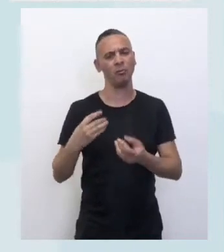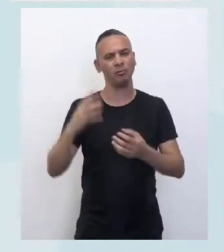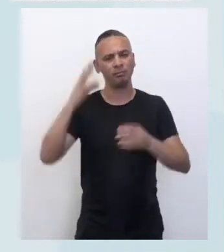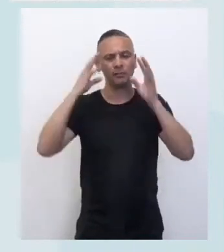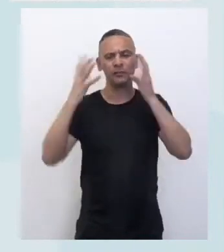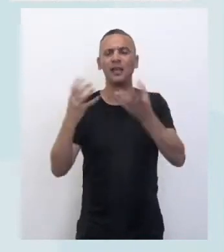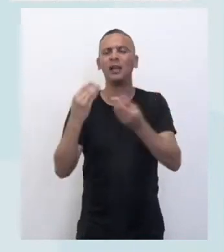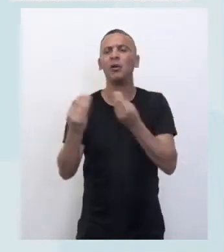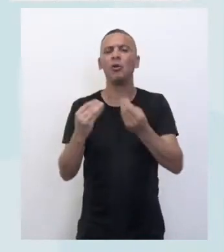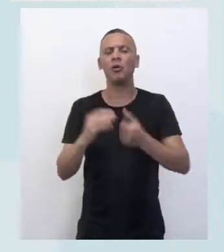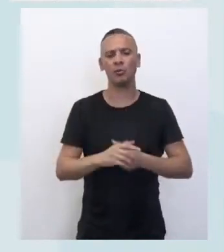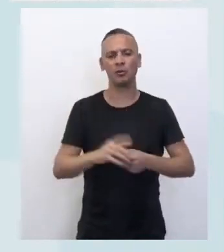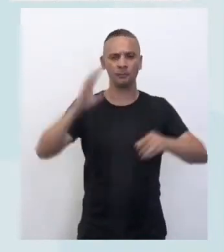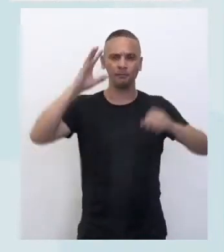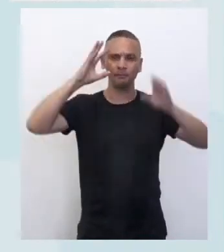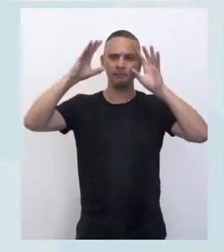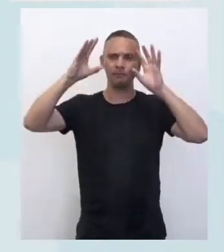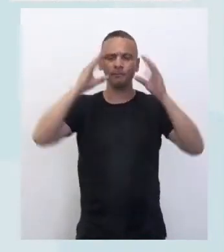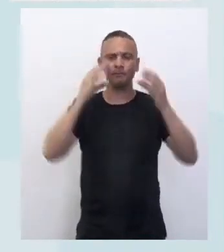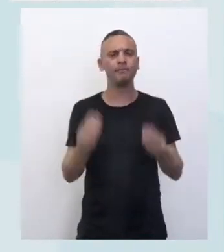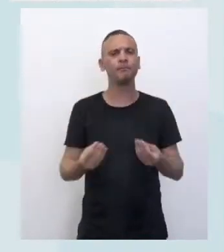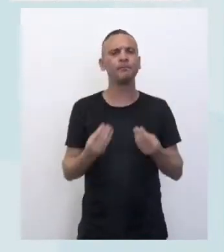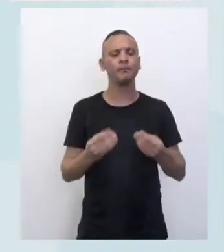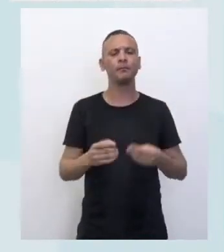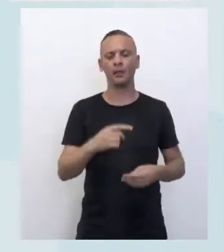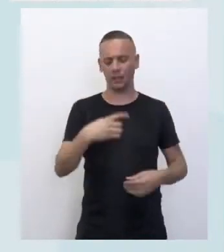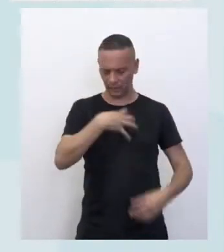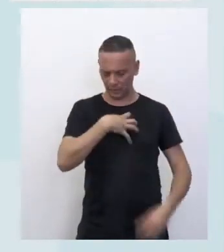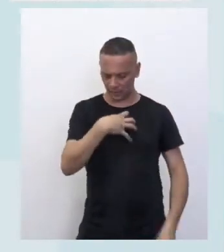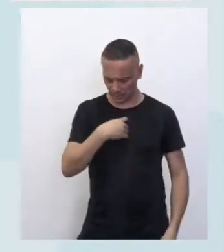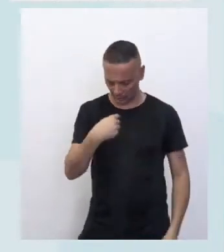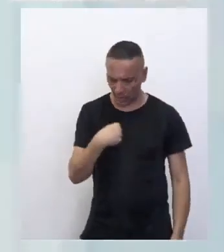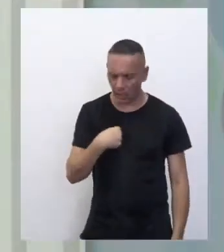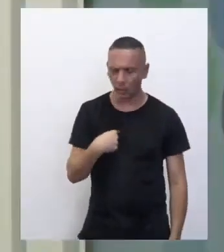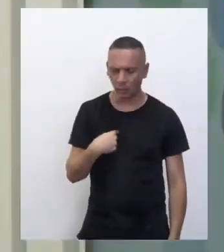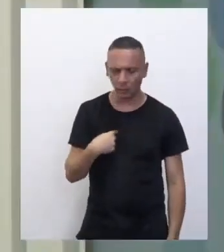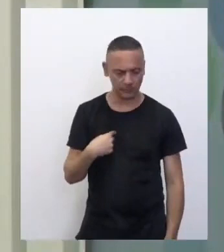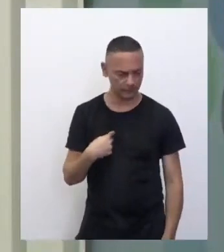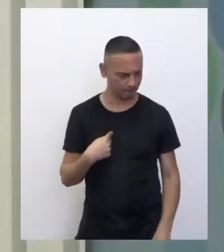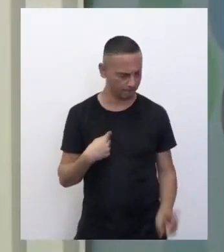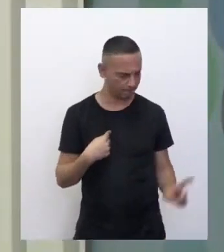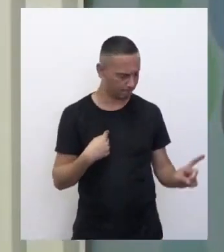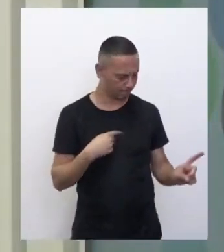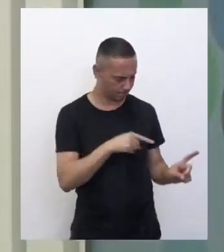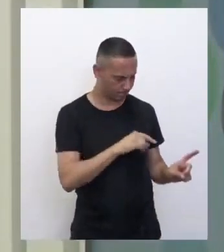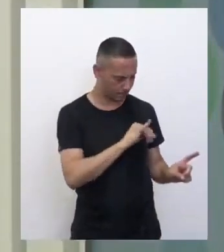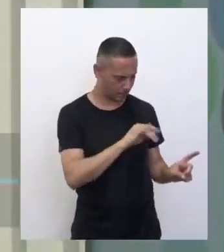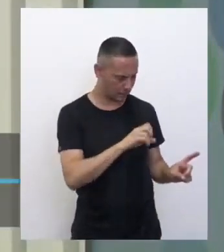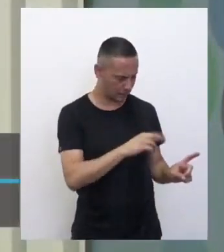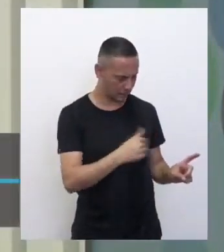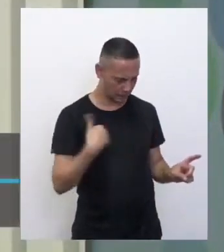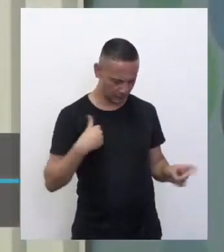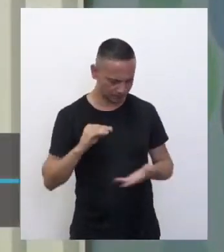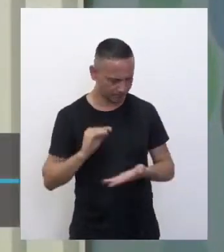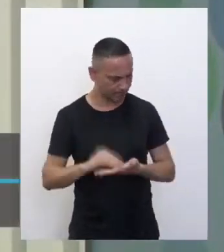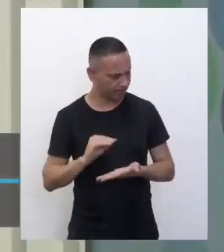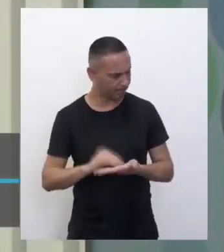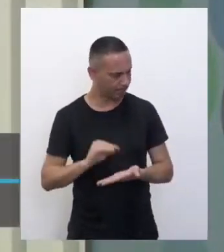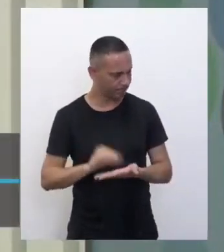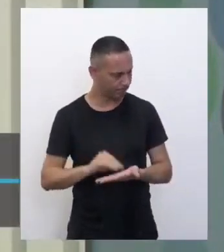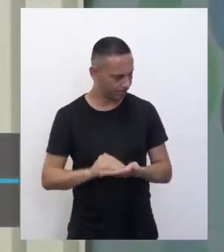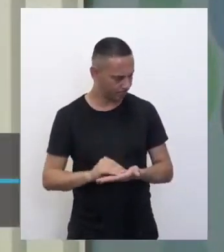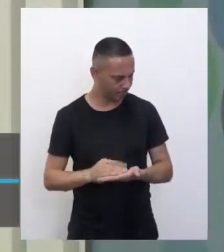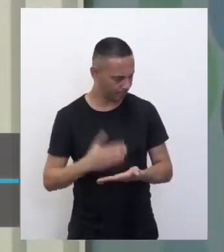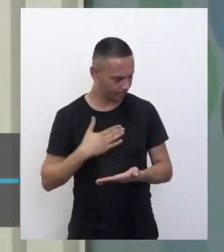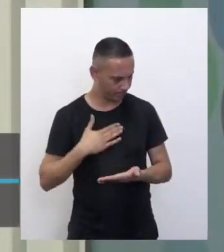mas eu quero que você se pergunte sobre isso. O que eu esperaria da Jennifer se faltasse